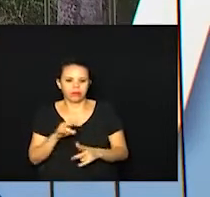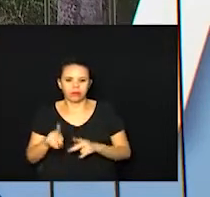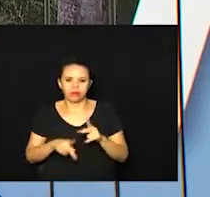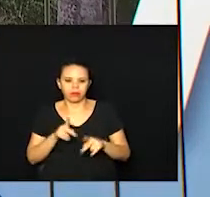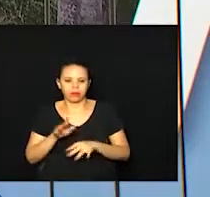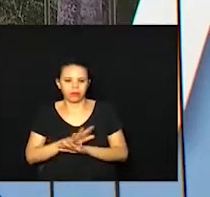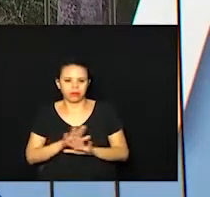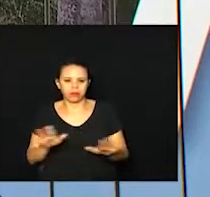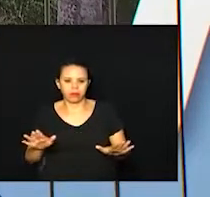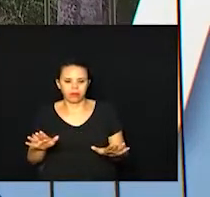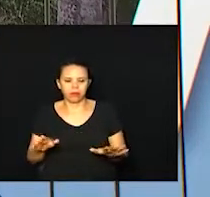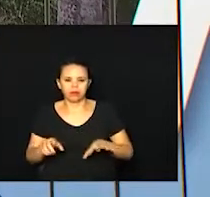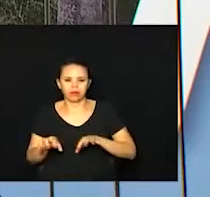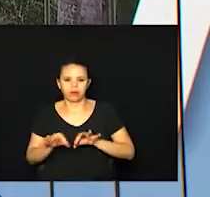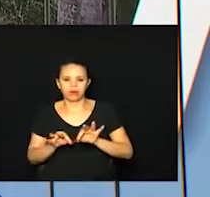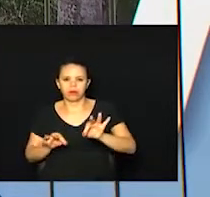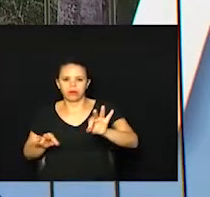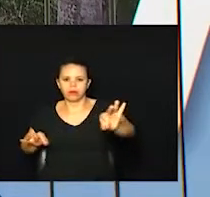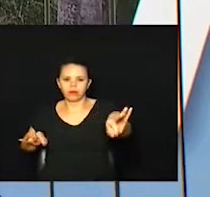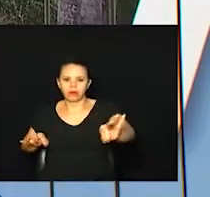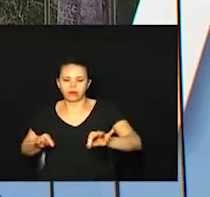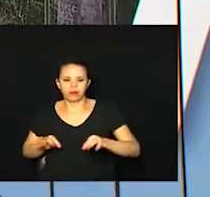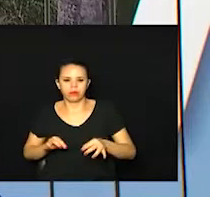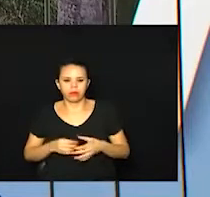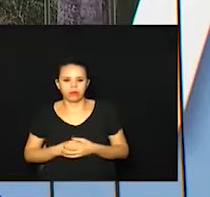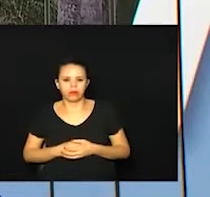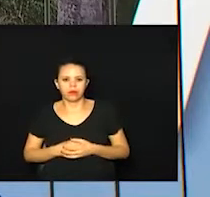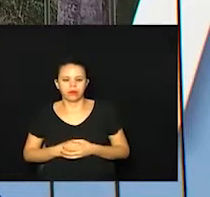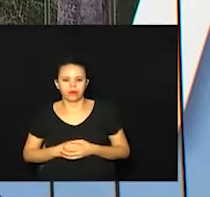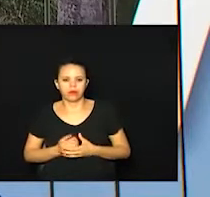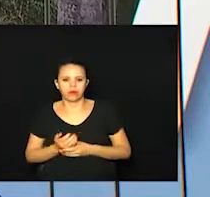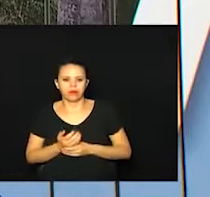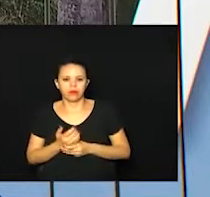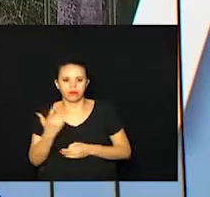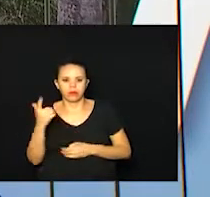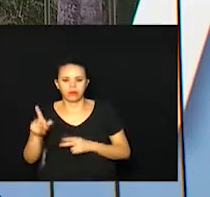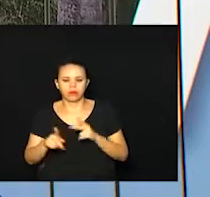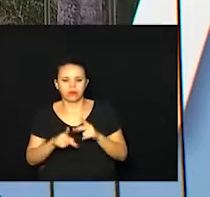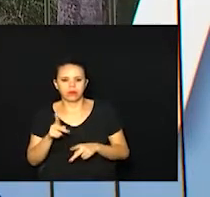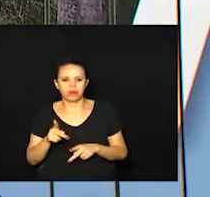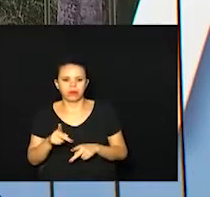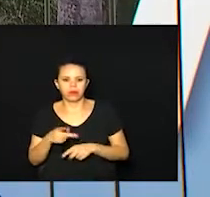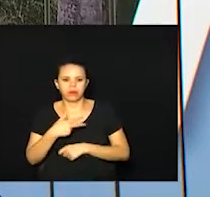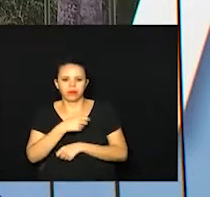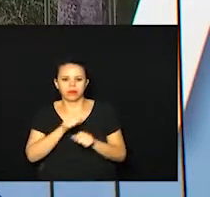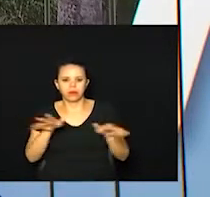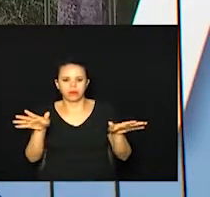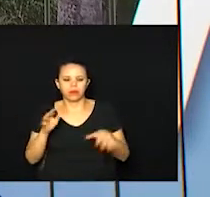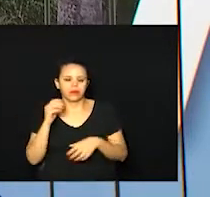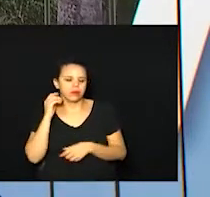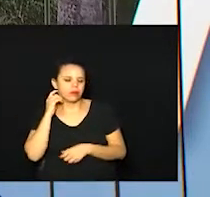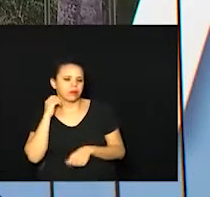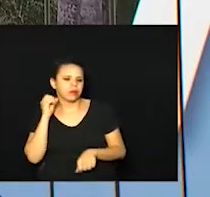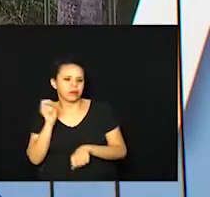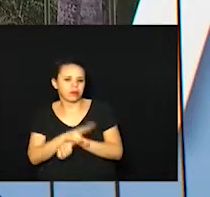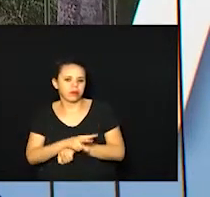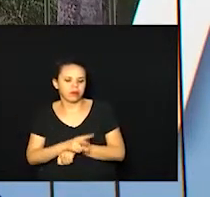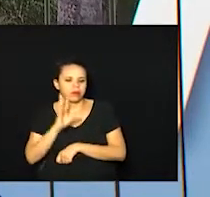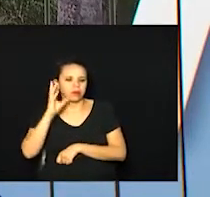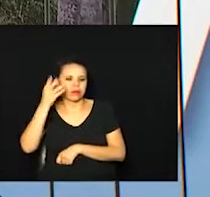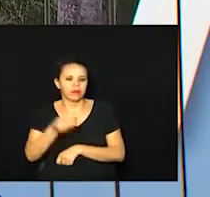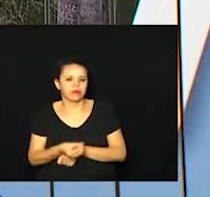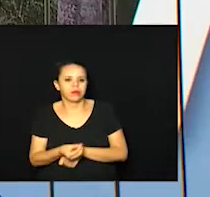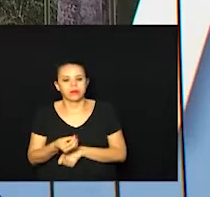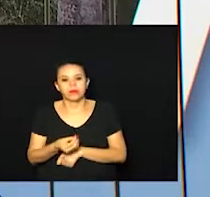pessoa se desloque no meio de outras pessoas e vá disseminando o vírus. Então, nós entendemos